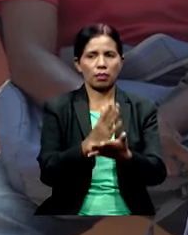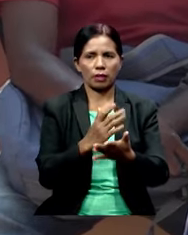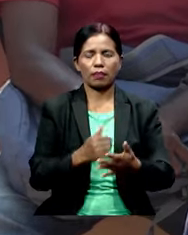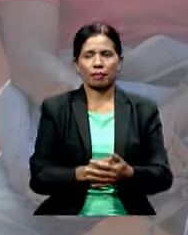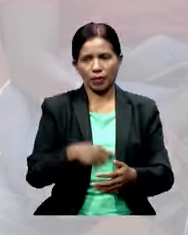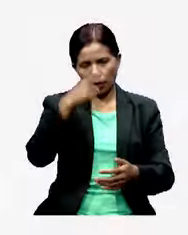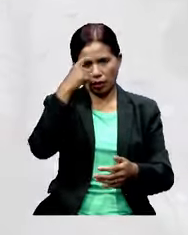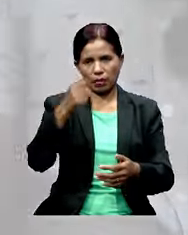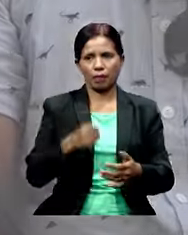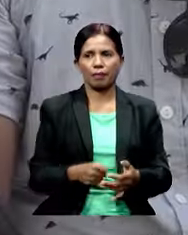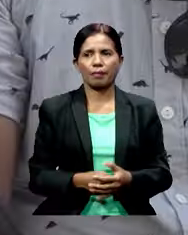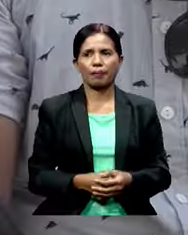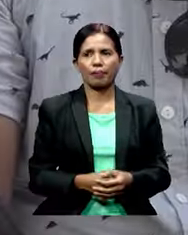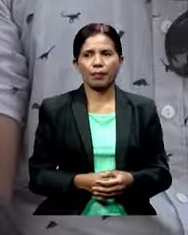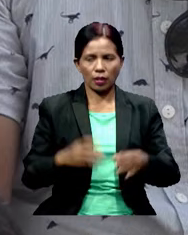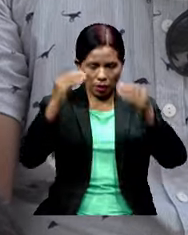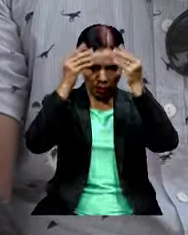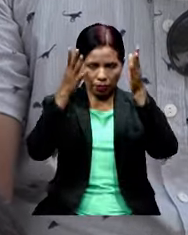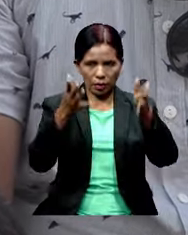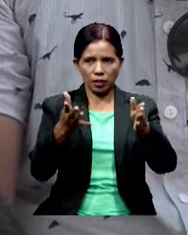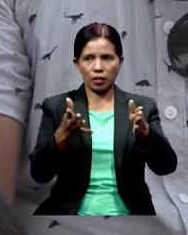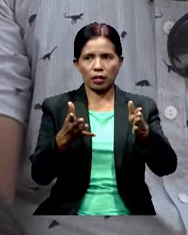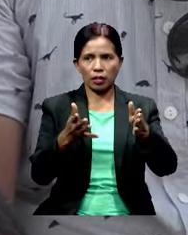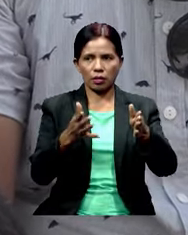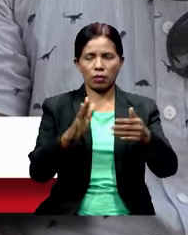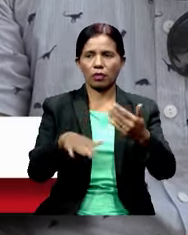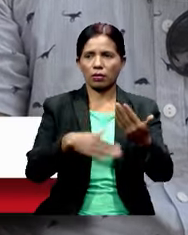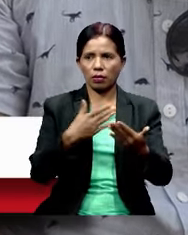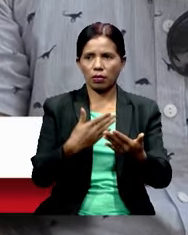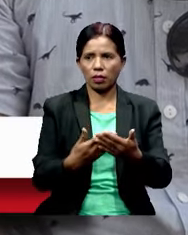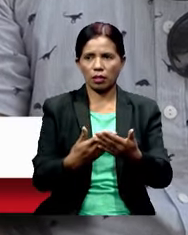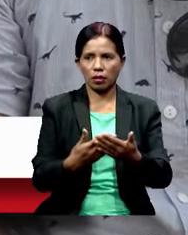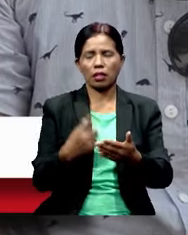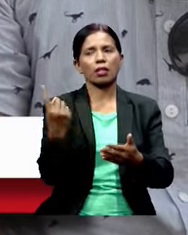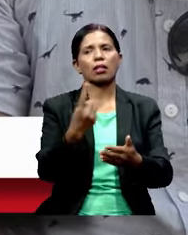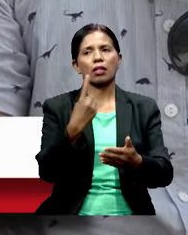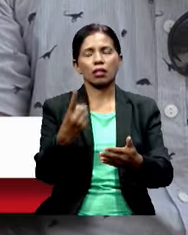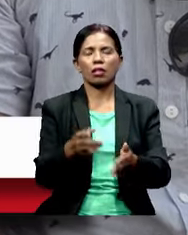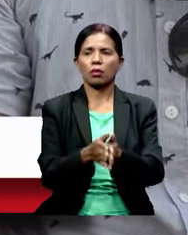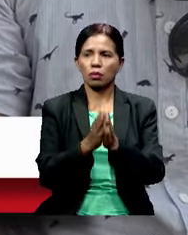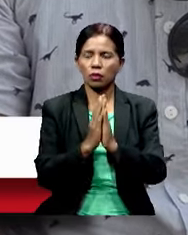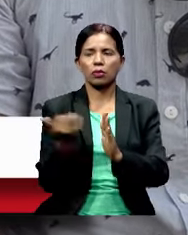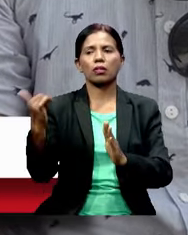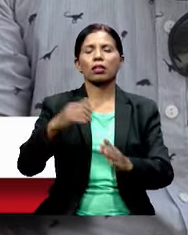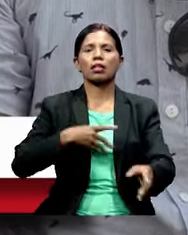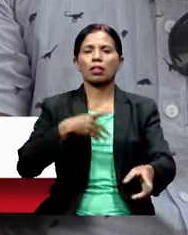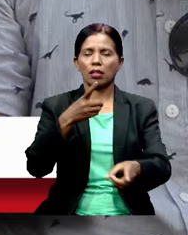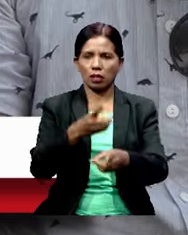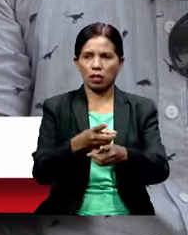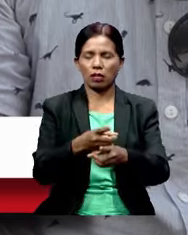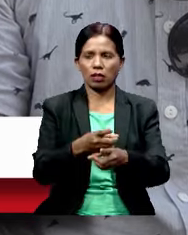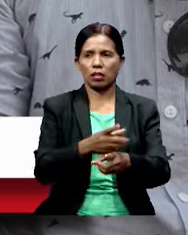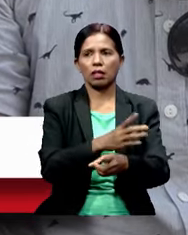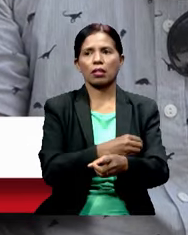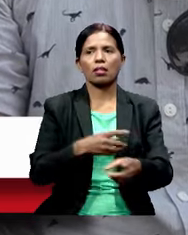Também professores contratado e permanente exige ser direito. Contratado